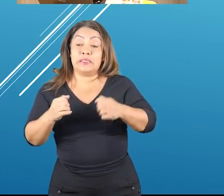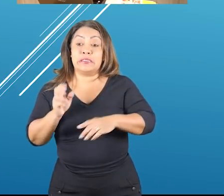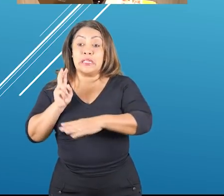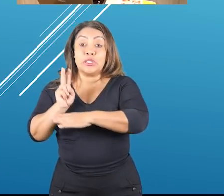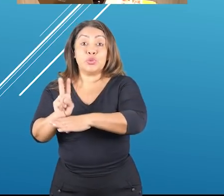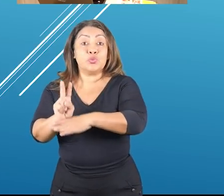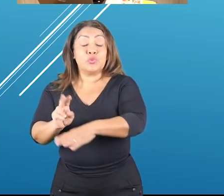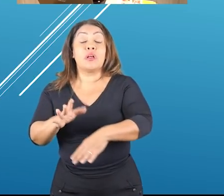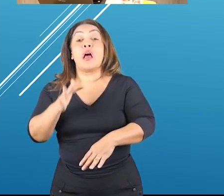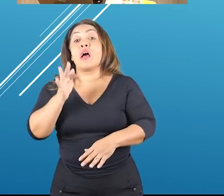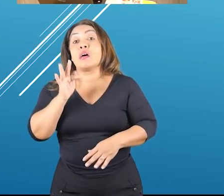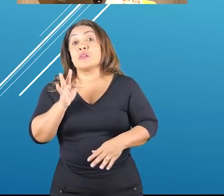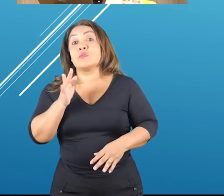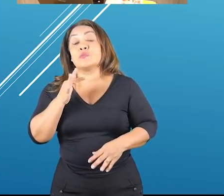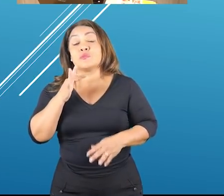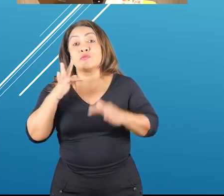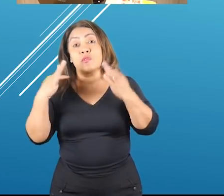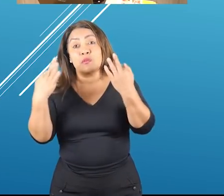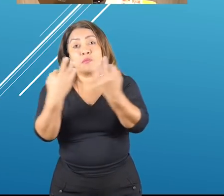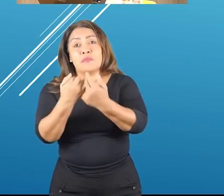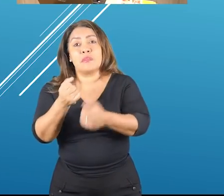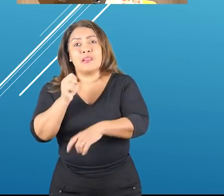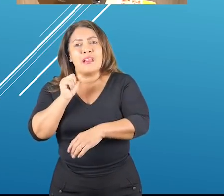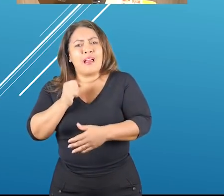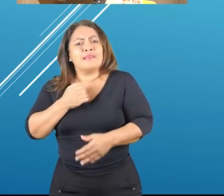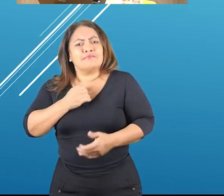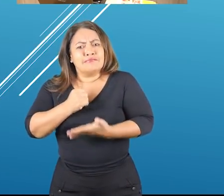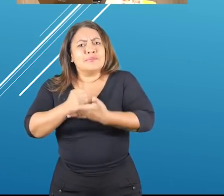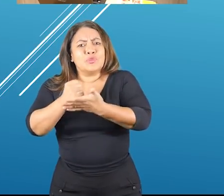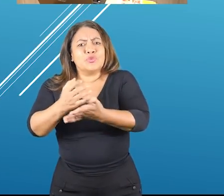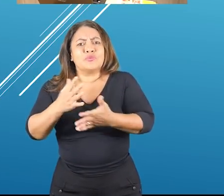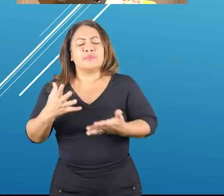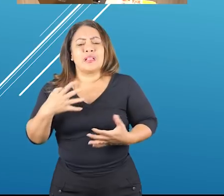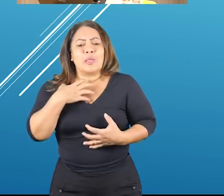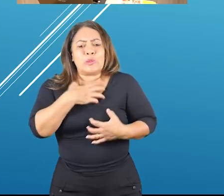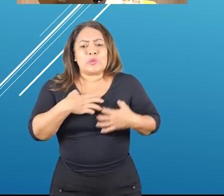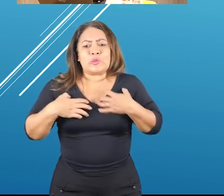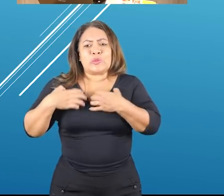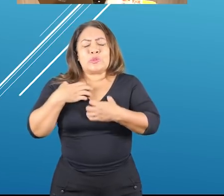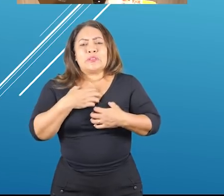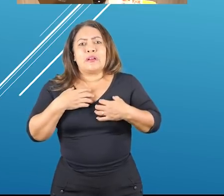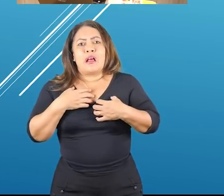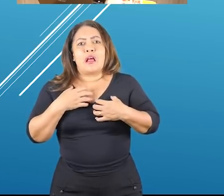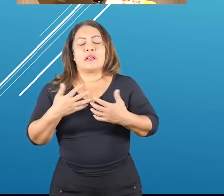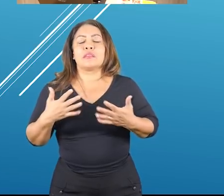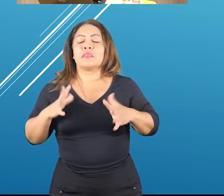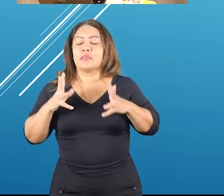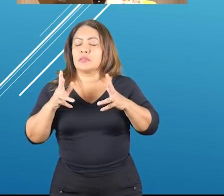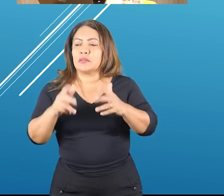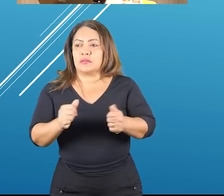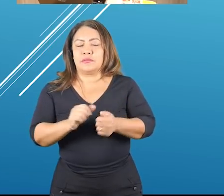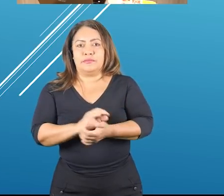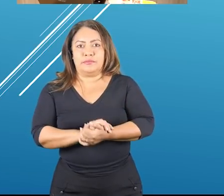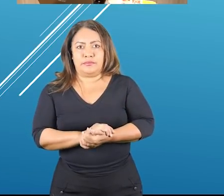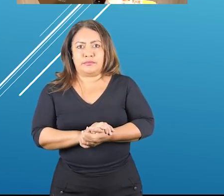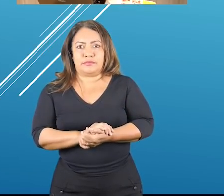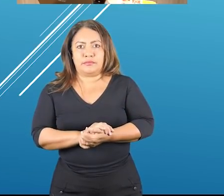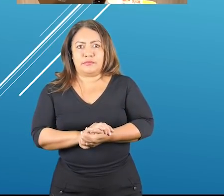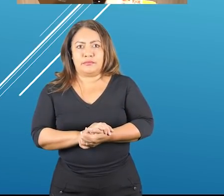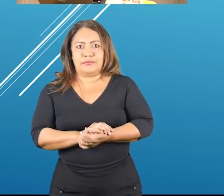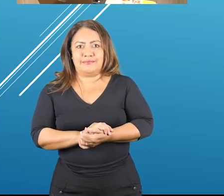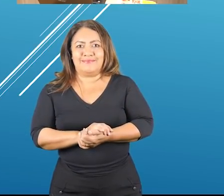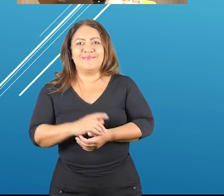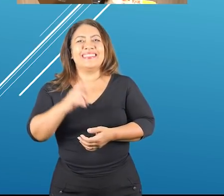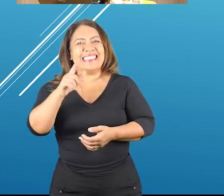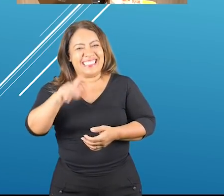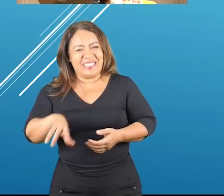a pensarem a respeito disso, né? Então, a melhorar essa questão da ansiedade das crianças, da agressividade, como é que eles fazem?